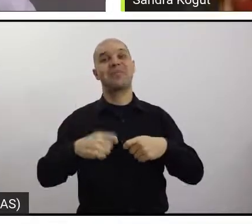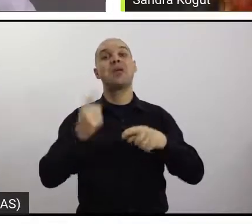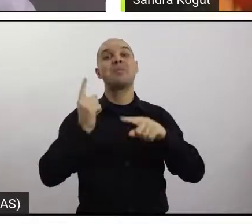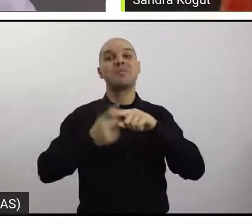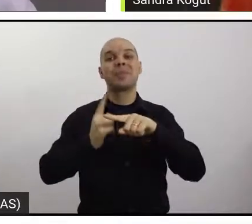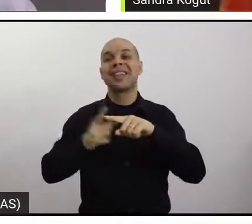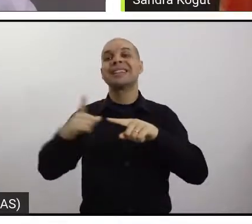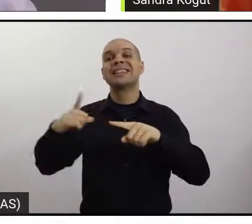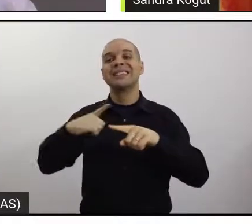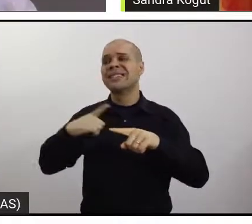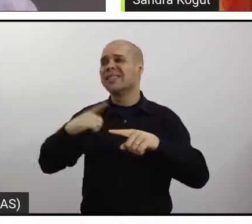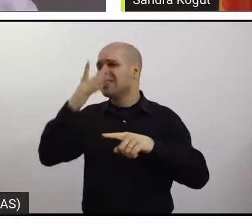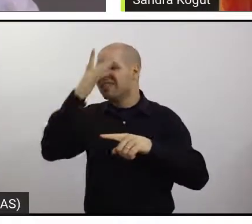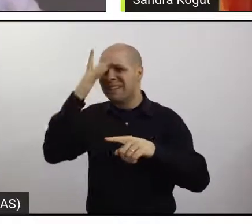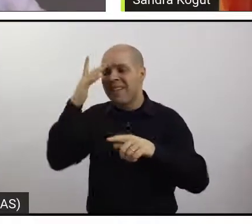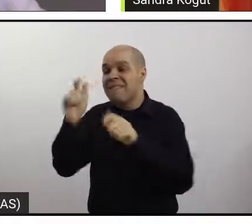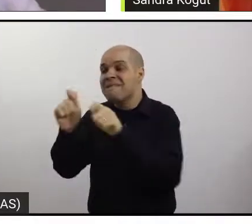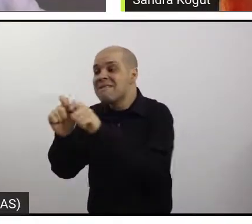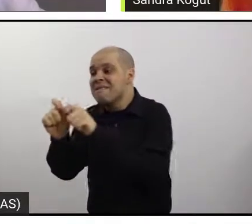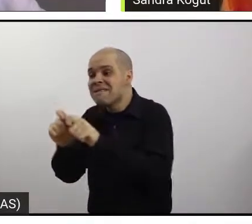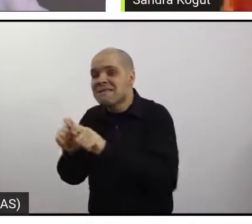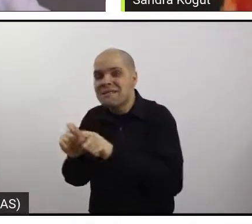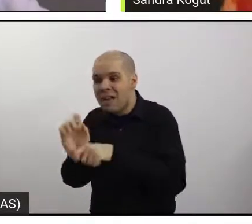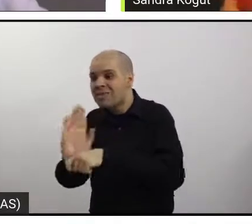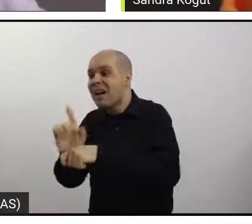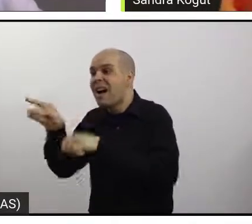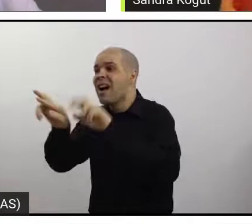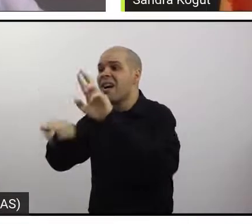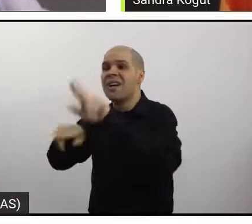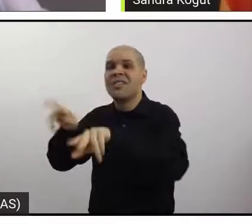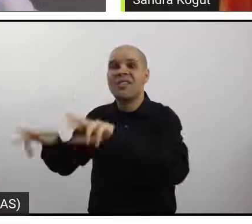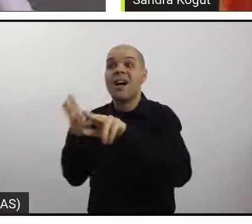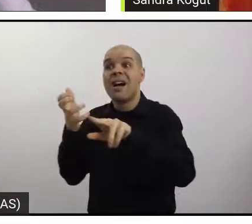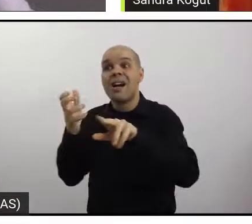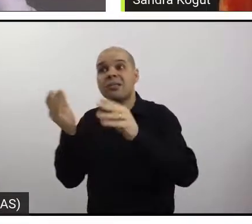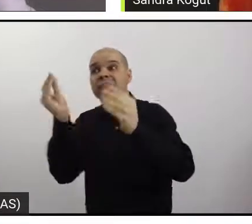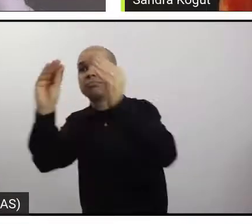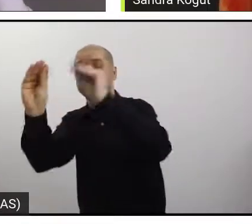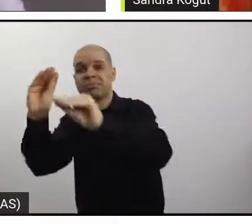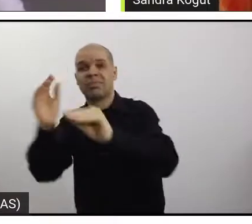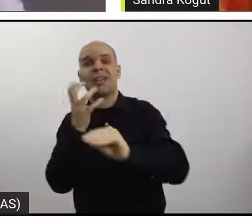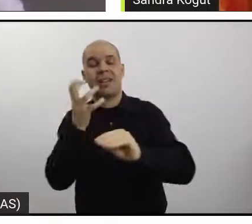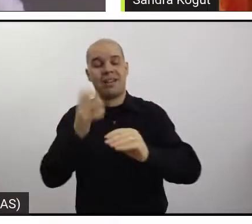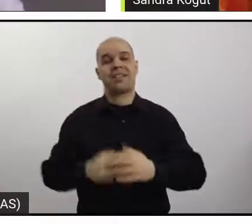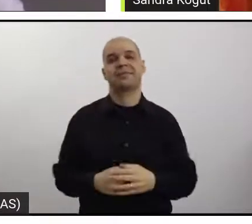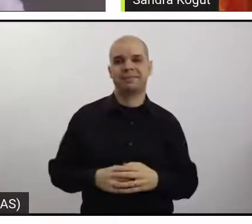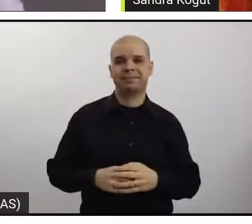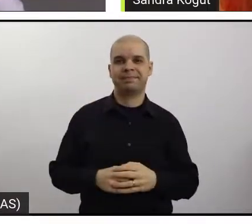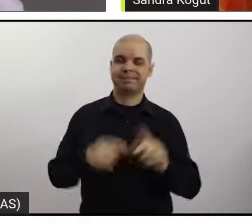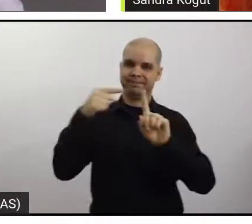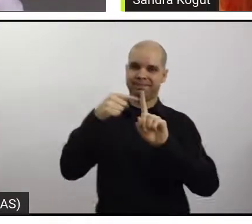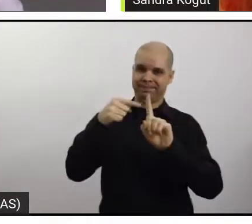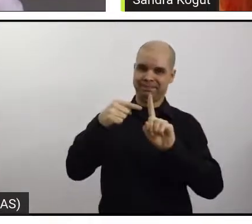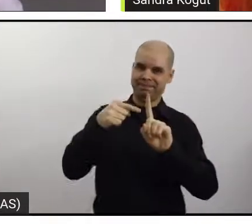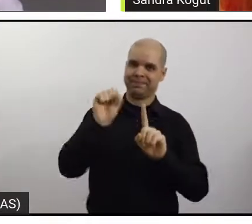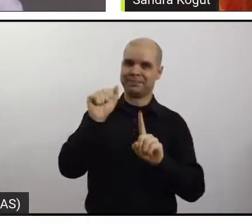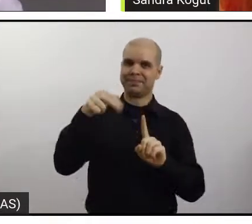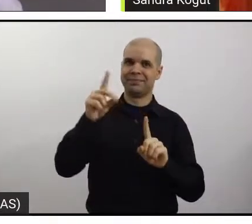Buscando o espaço da televisão. Eu acho que, para mim, assim, como o vídeo era um terreno tão